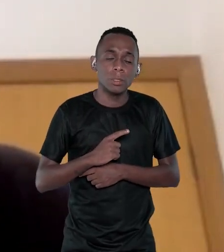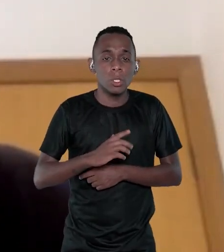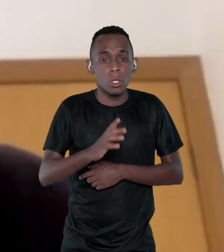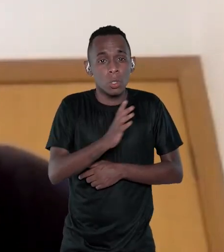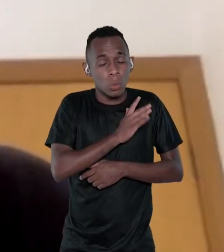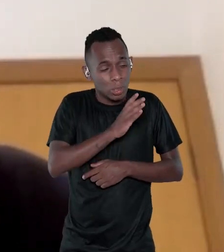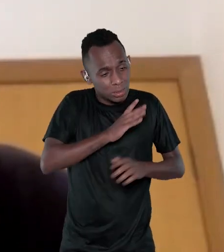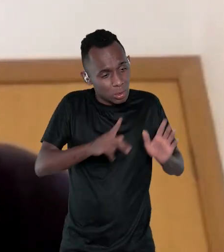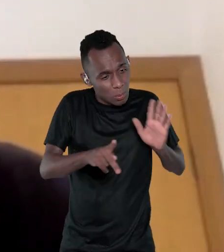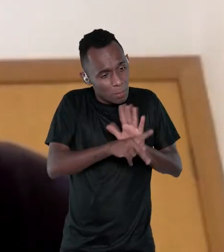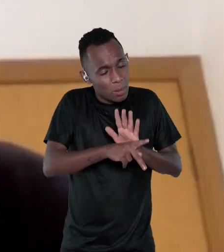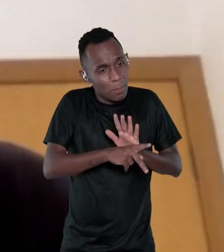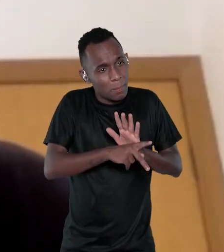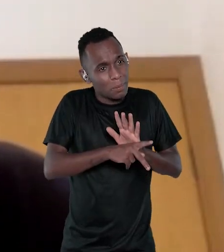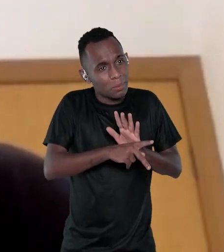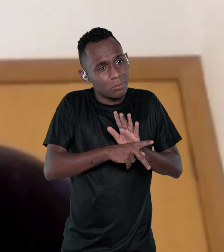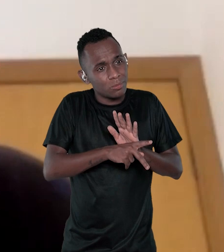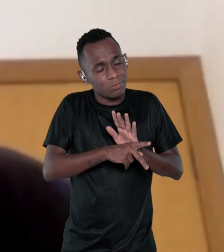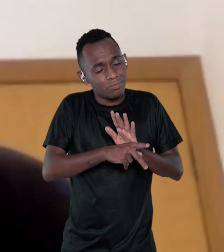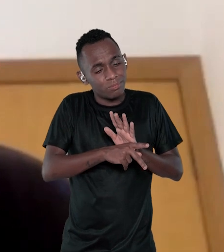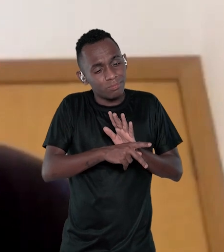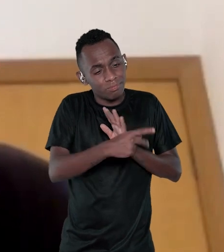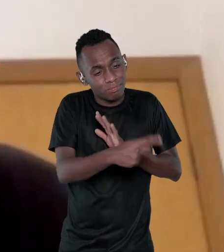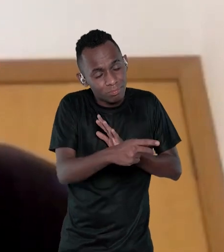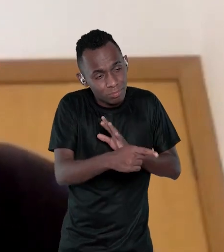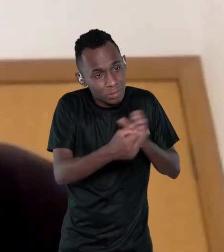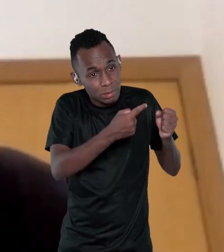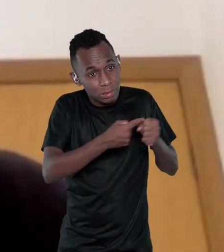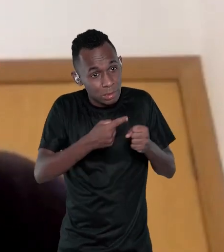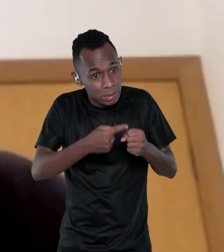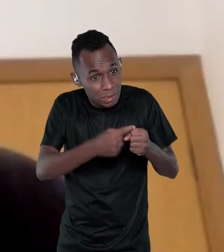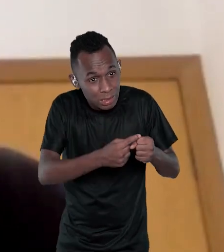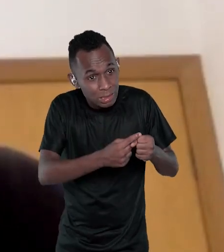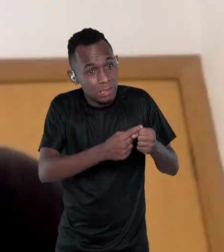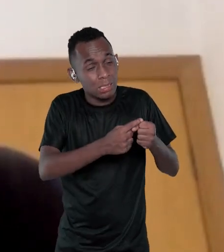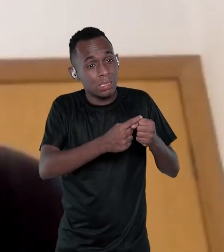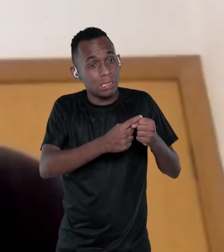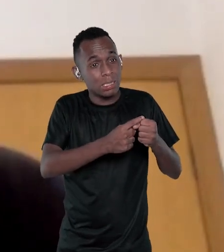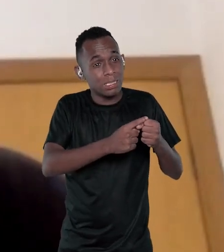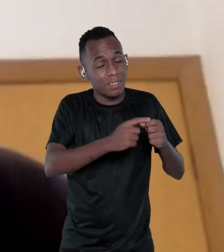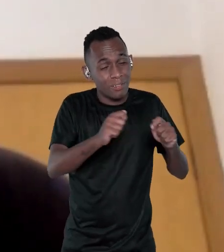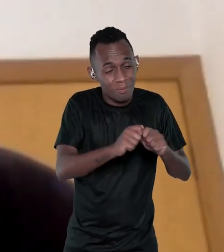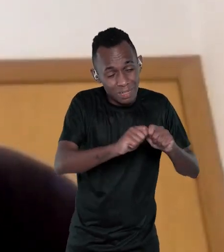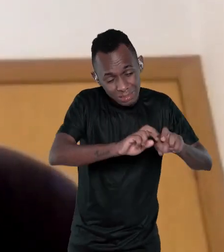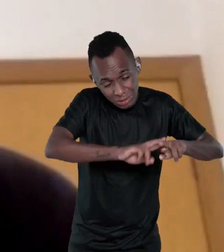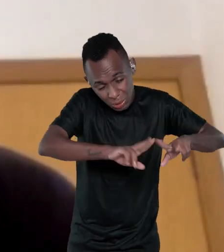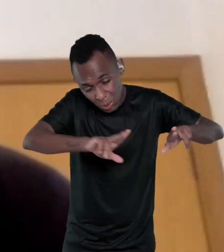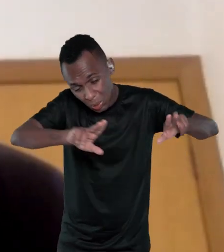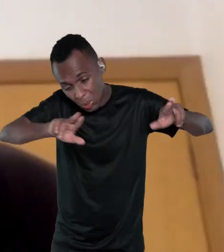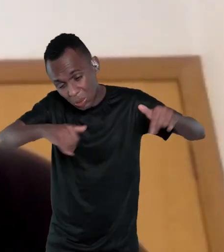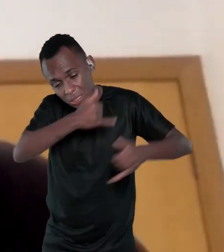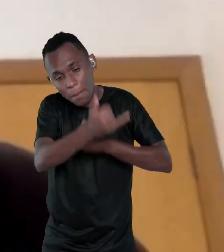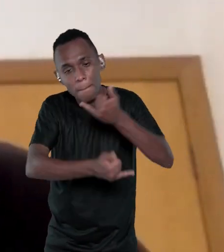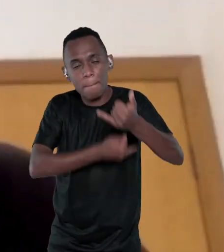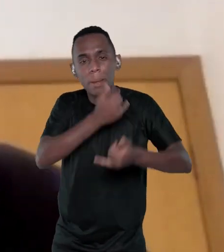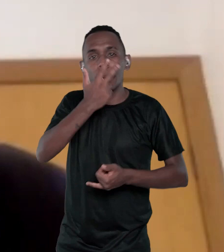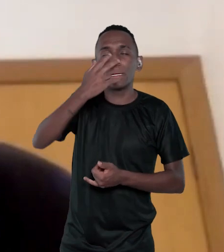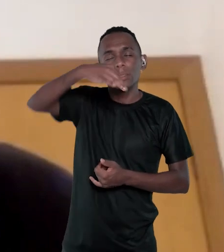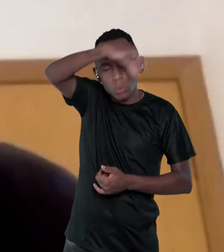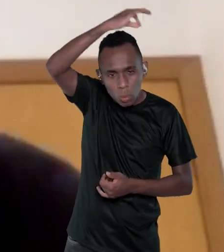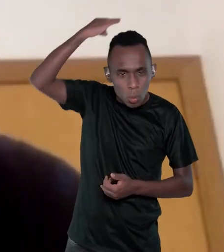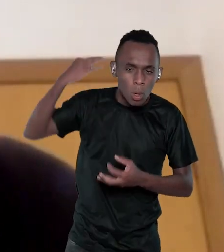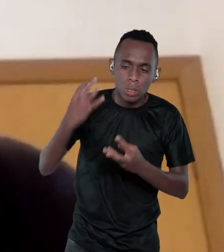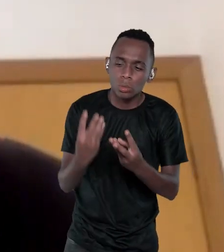desatino, balada de sangue no coração de menino. Meninos do vale pintam os